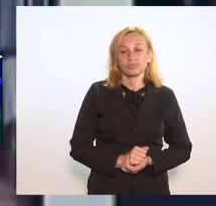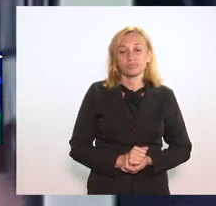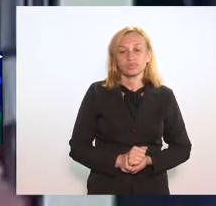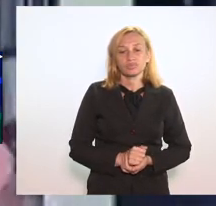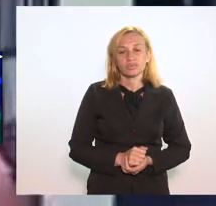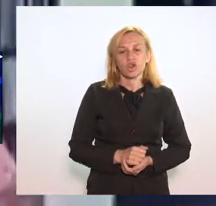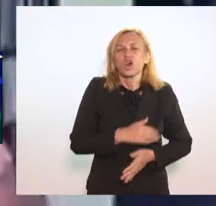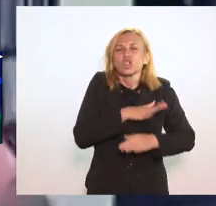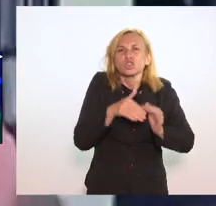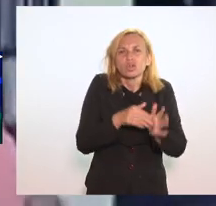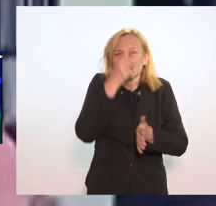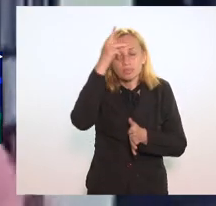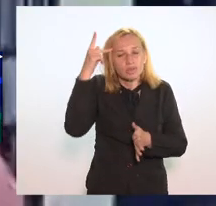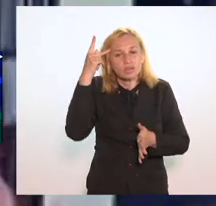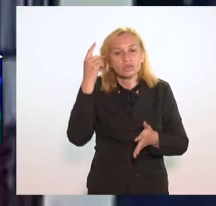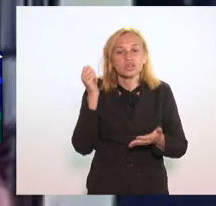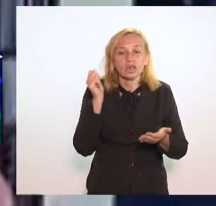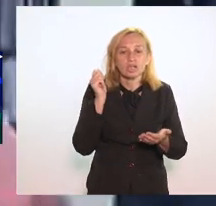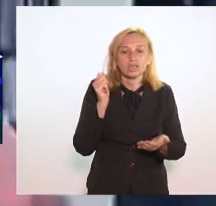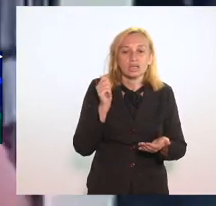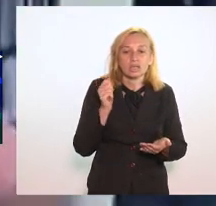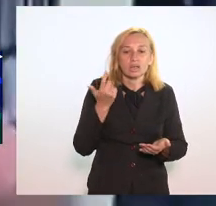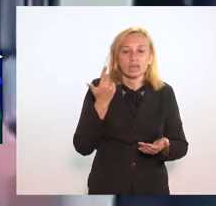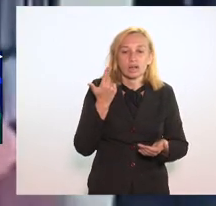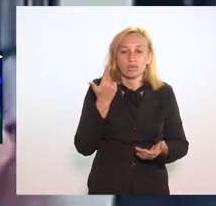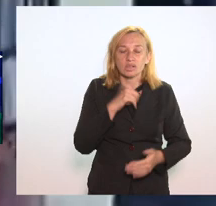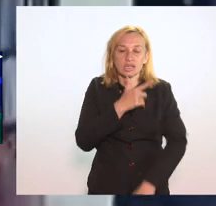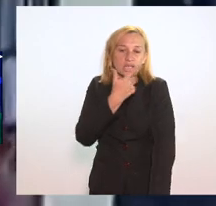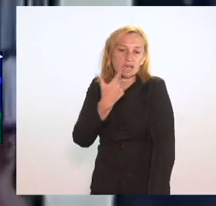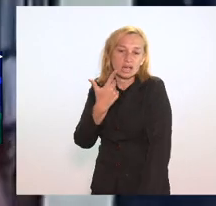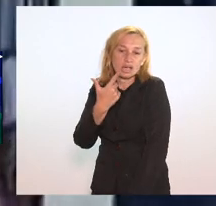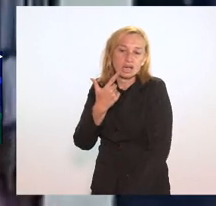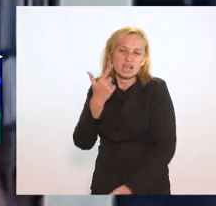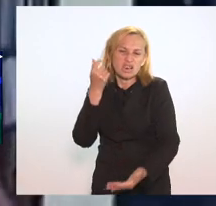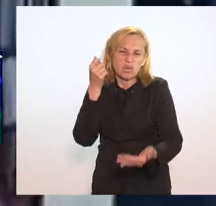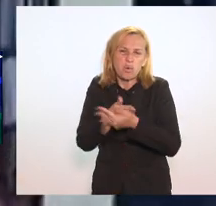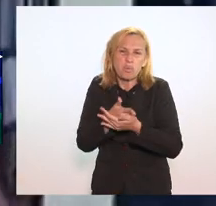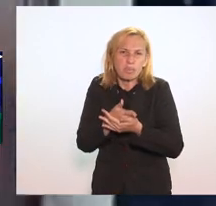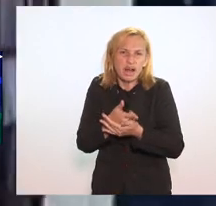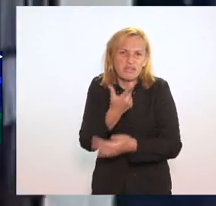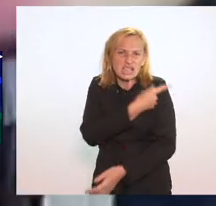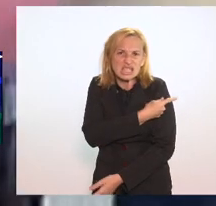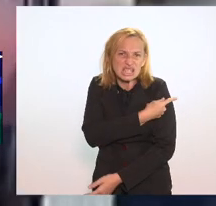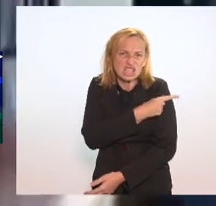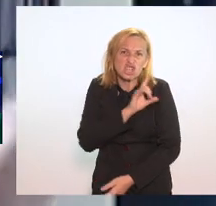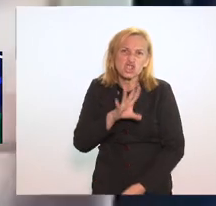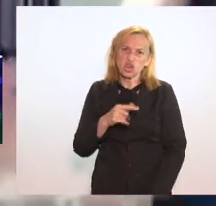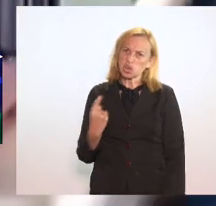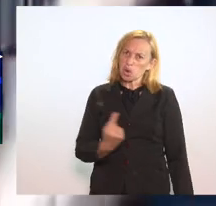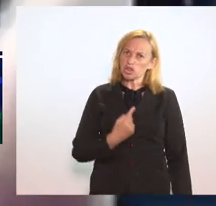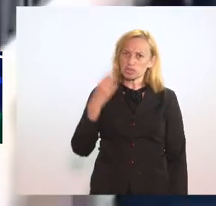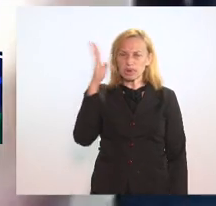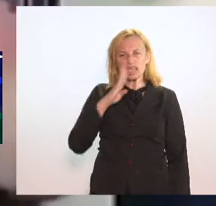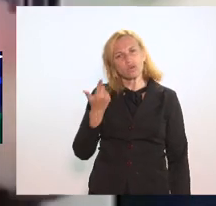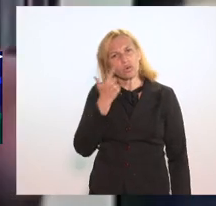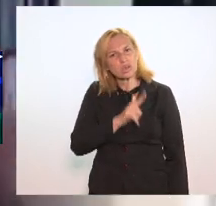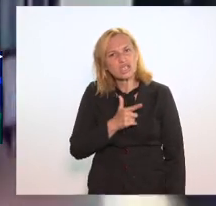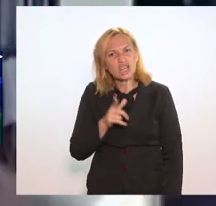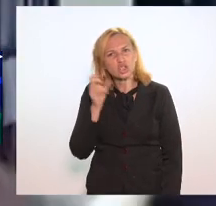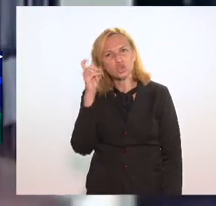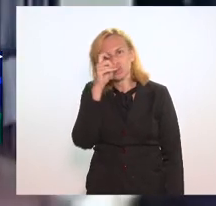todo mundo aí tá conseguindo comprar vacinação só a gente que não consegue pra vacina tudo é é